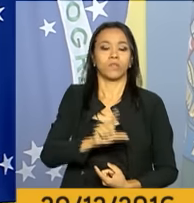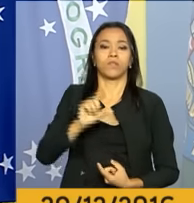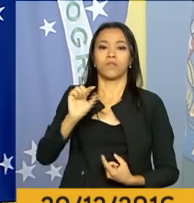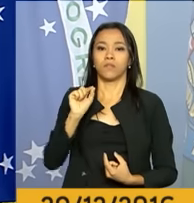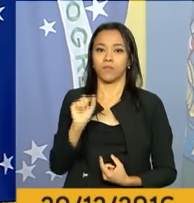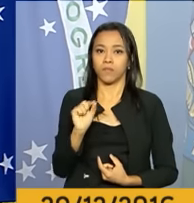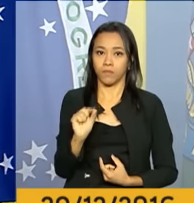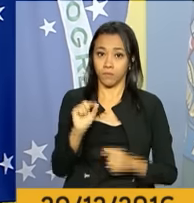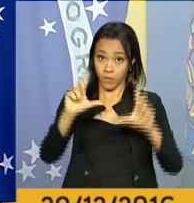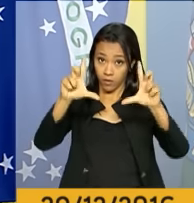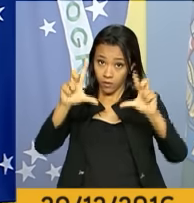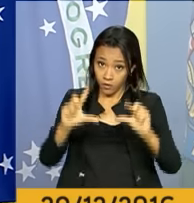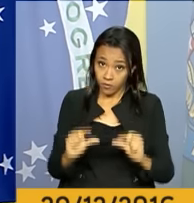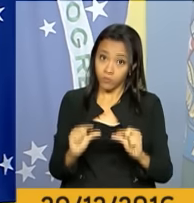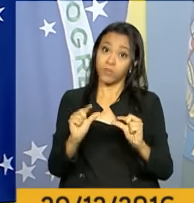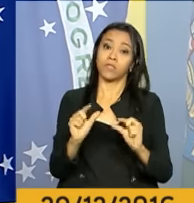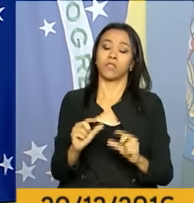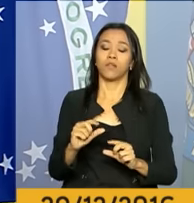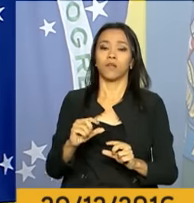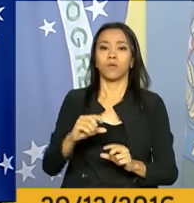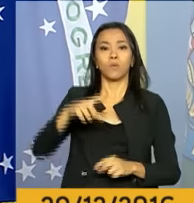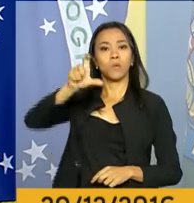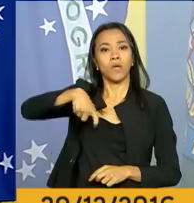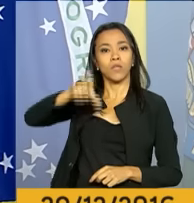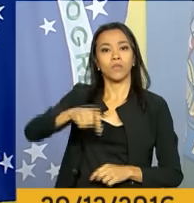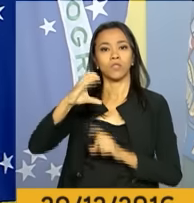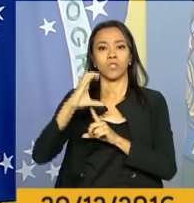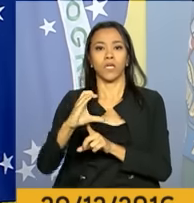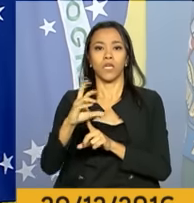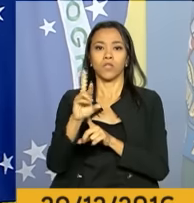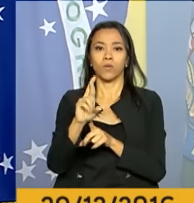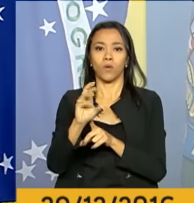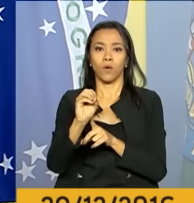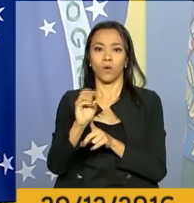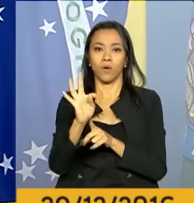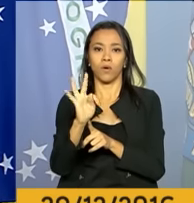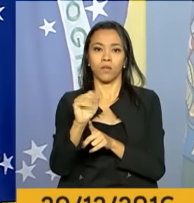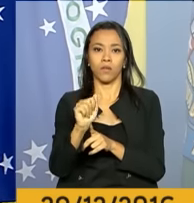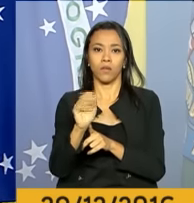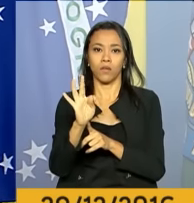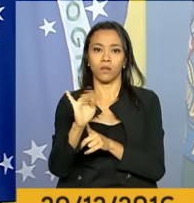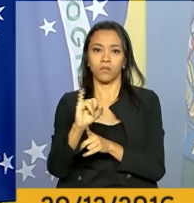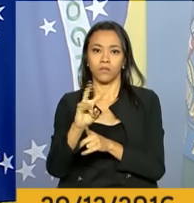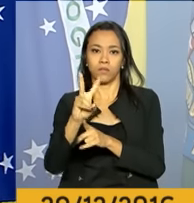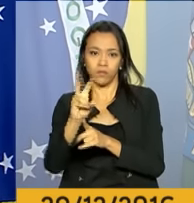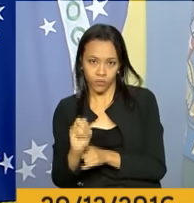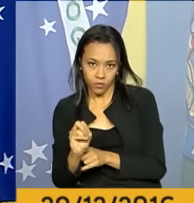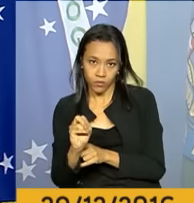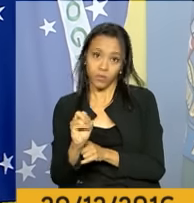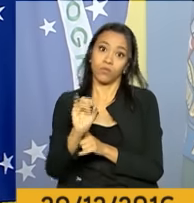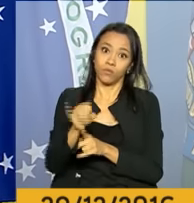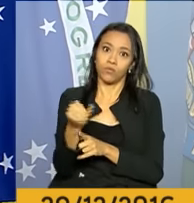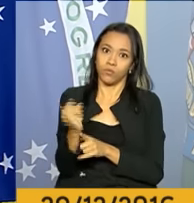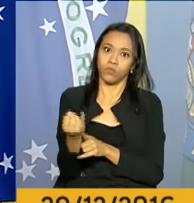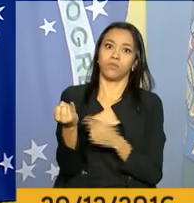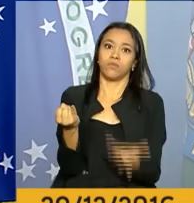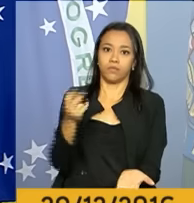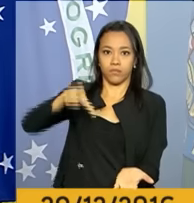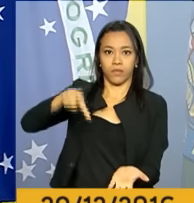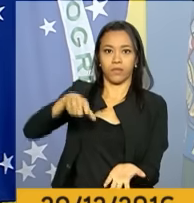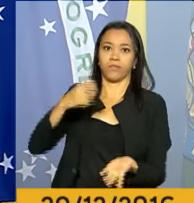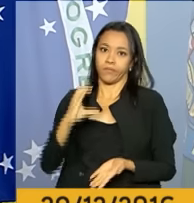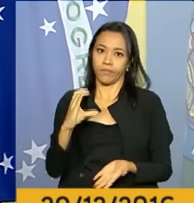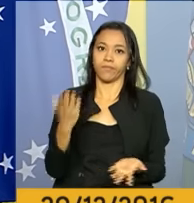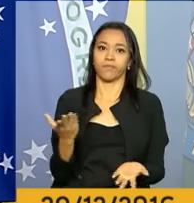eh no crédito rotativo dos juros do cartão de crédito